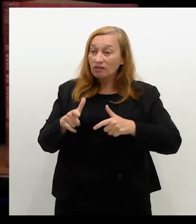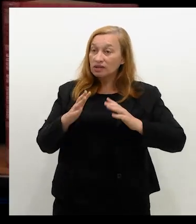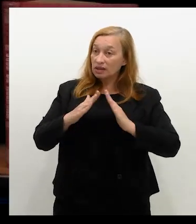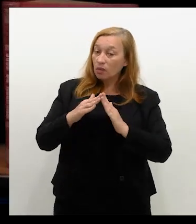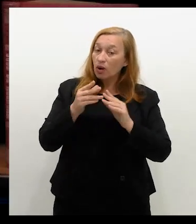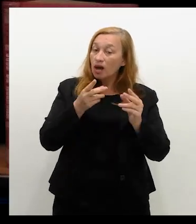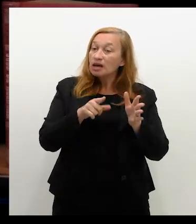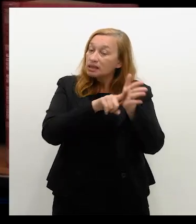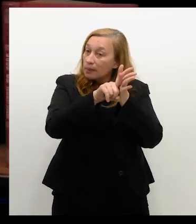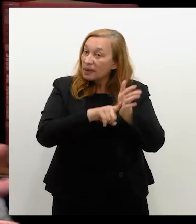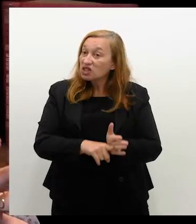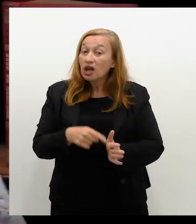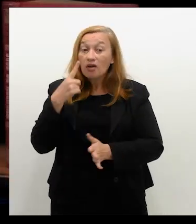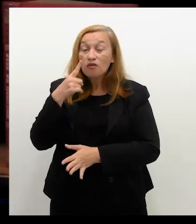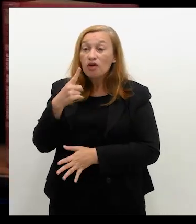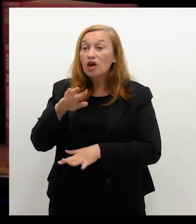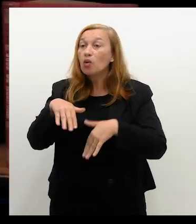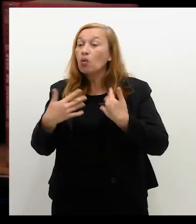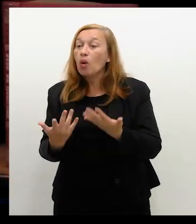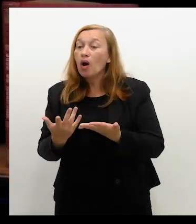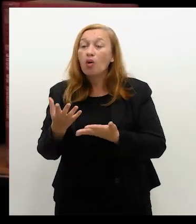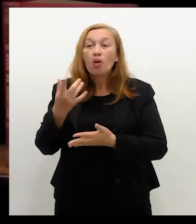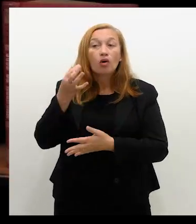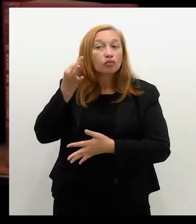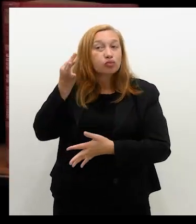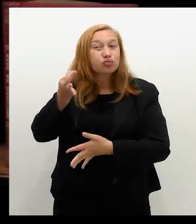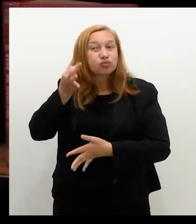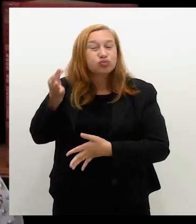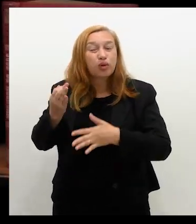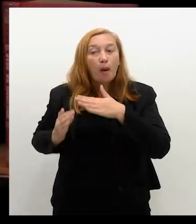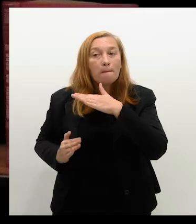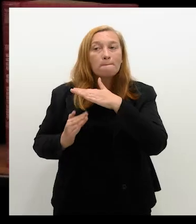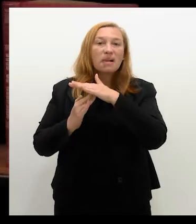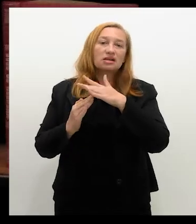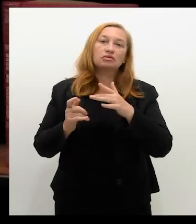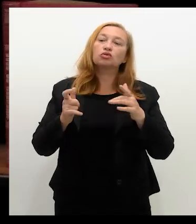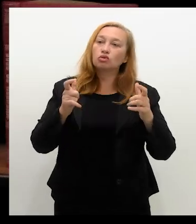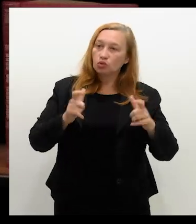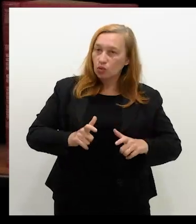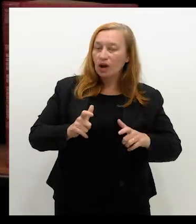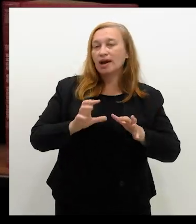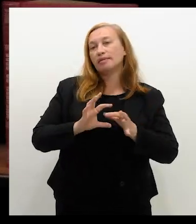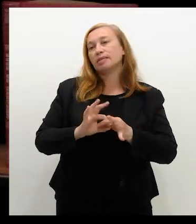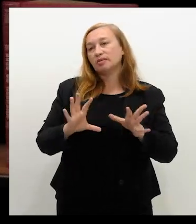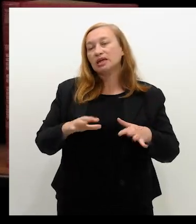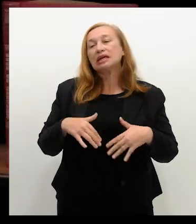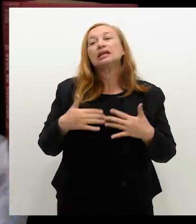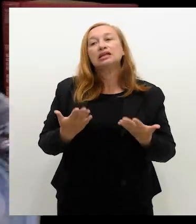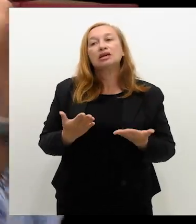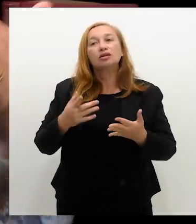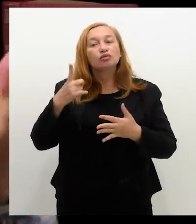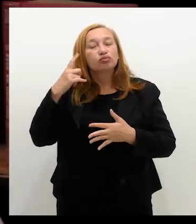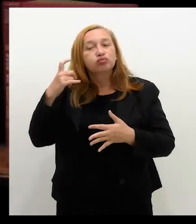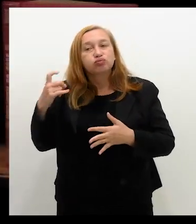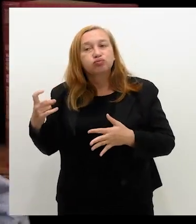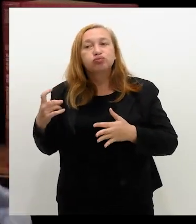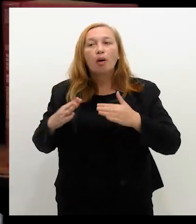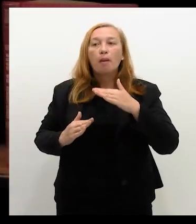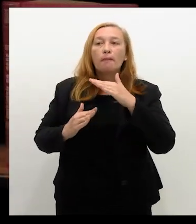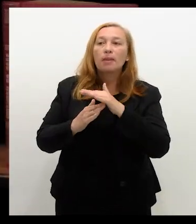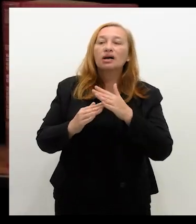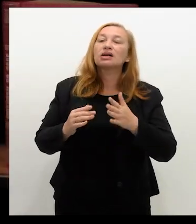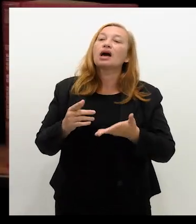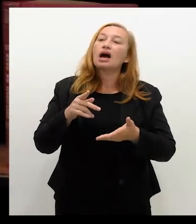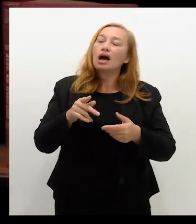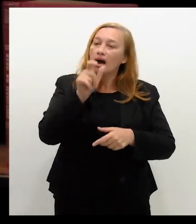você consegue pesquisar e ver qual é o ruído ali que é o ruído máximo permitido. E a partir desse ruído máximo, a pessoa